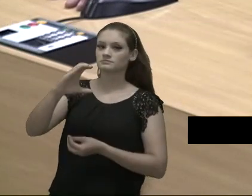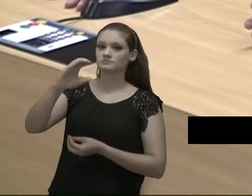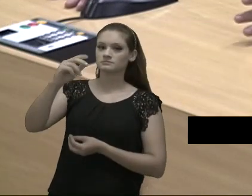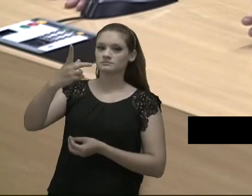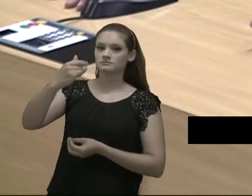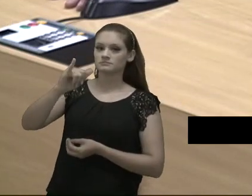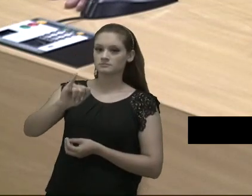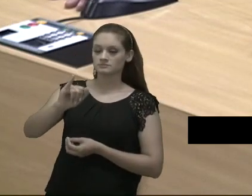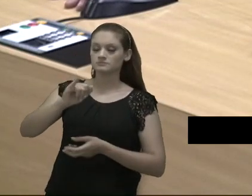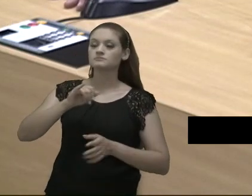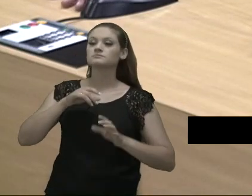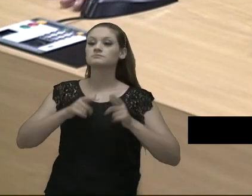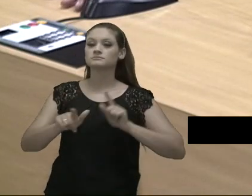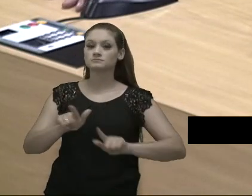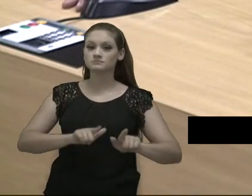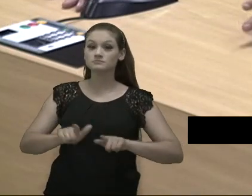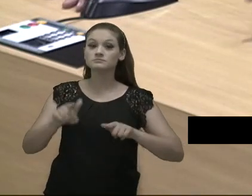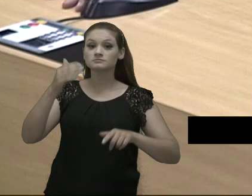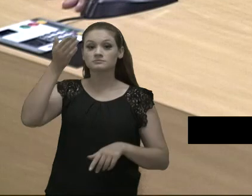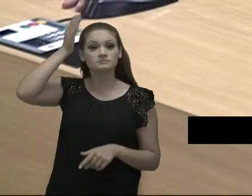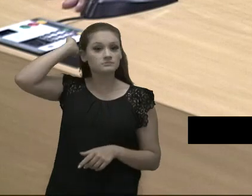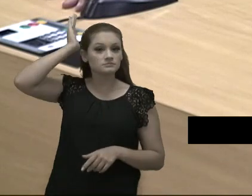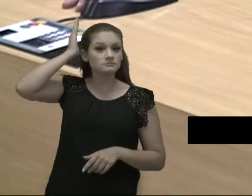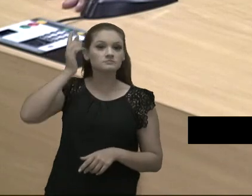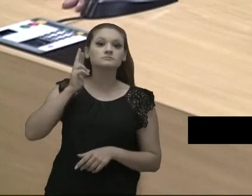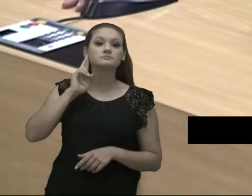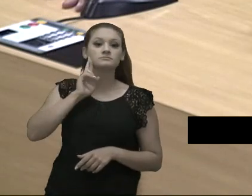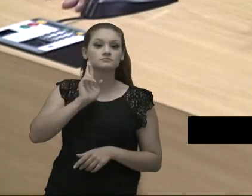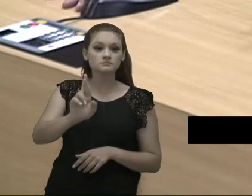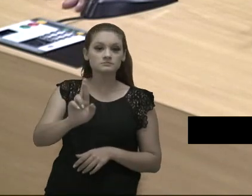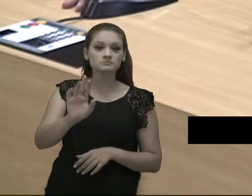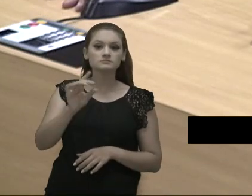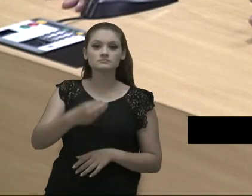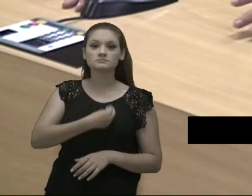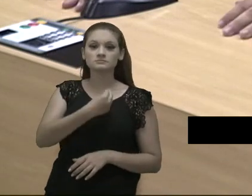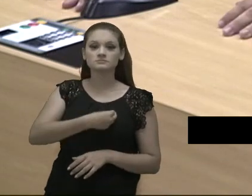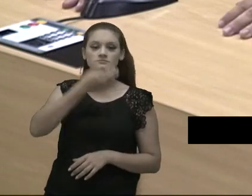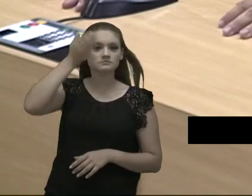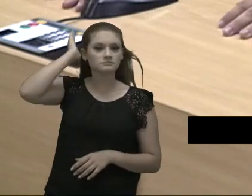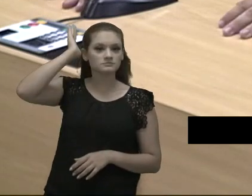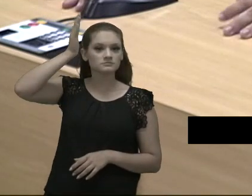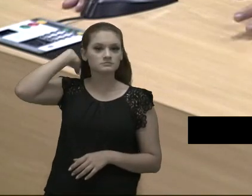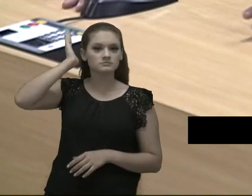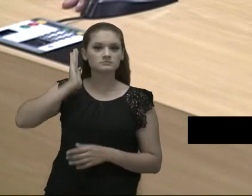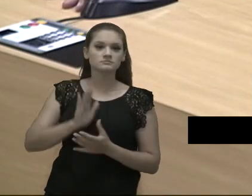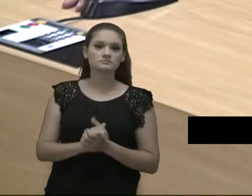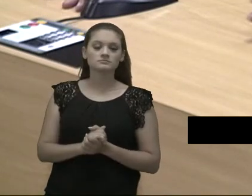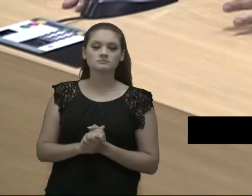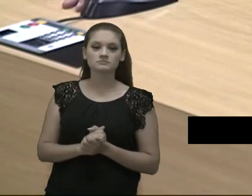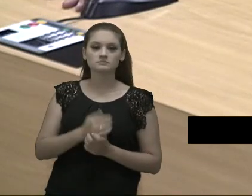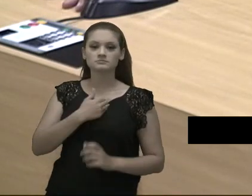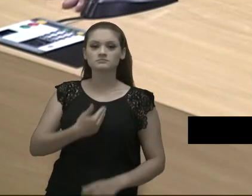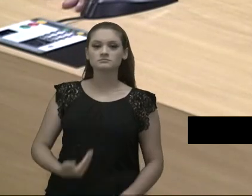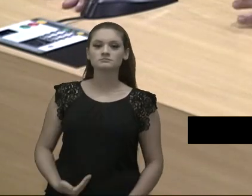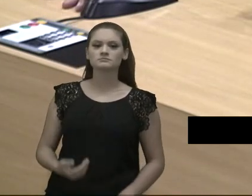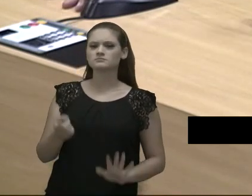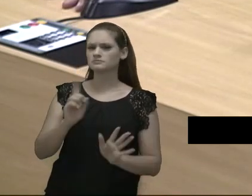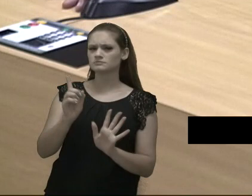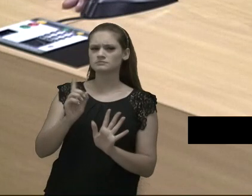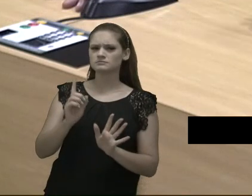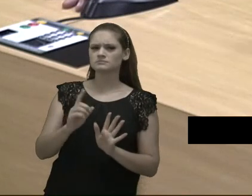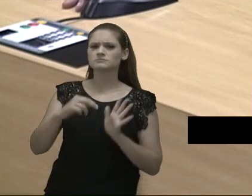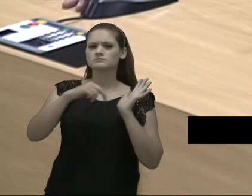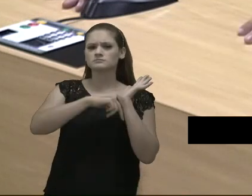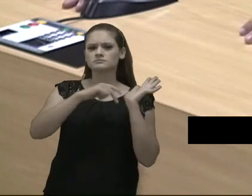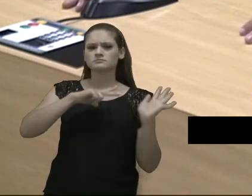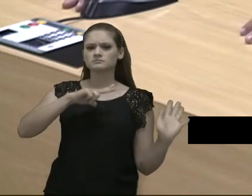dos serviços públicos de Taubaté, que ele responda à vida dele de Taubaté. É, no serviço público de Taubaté, não vida particular